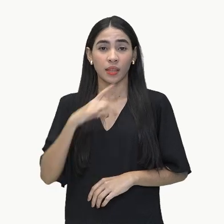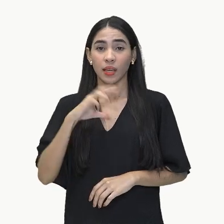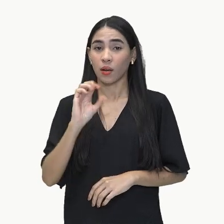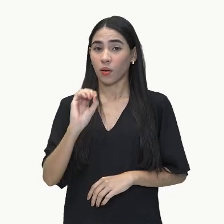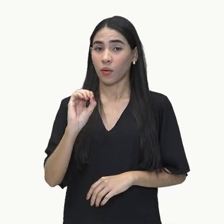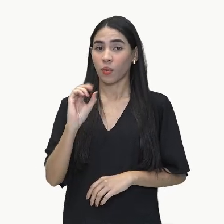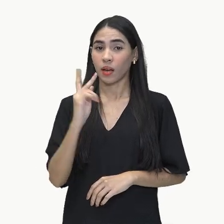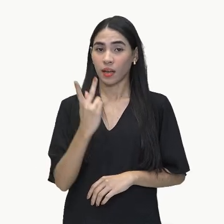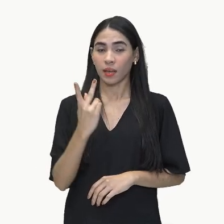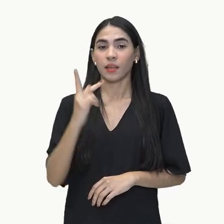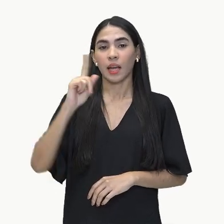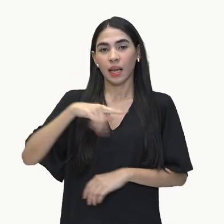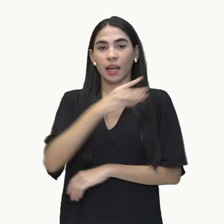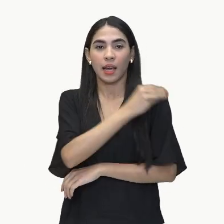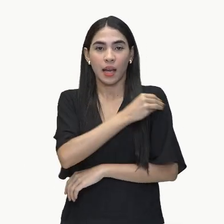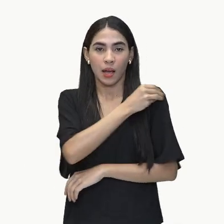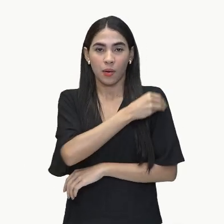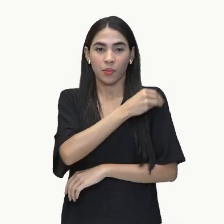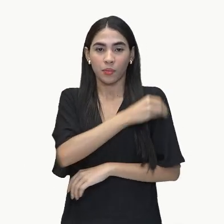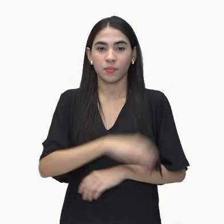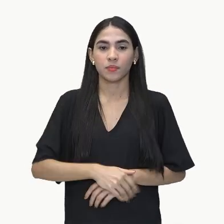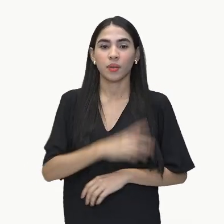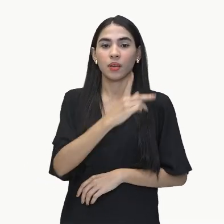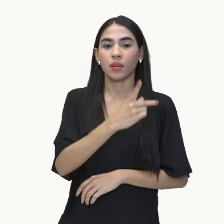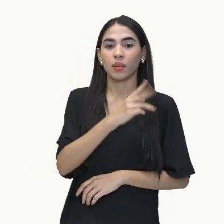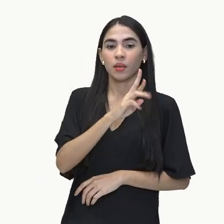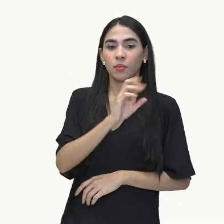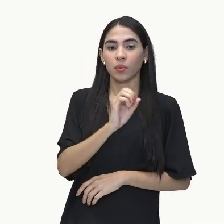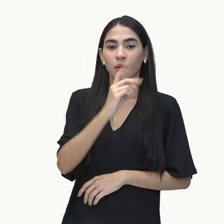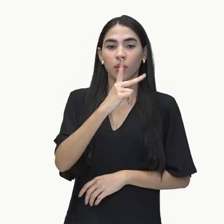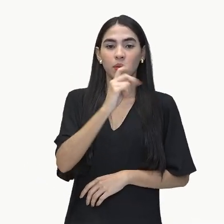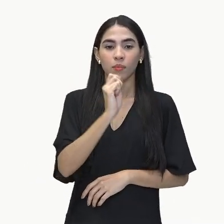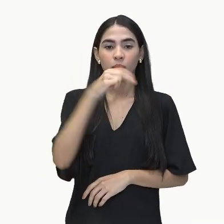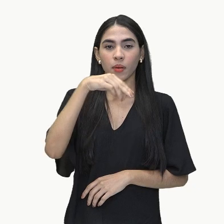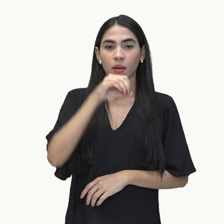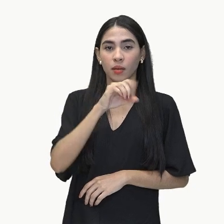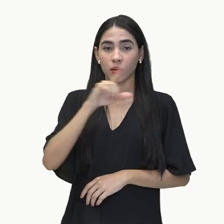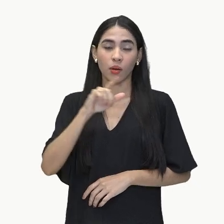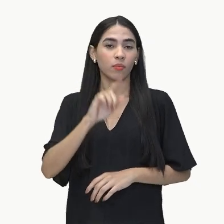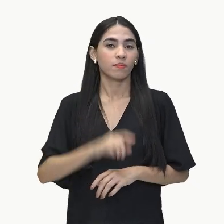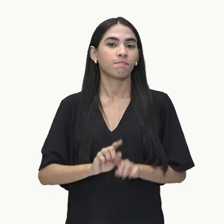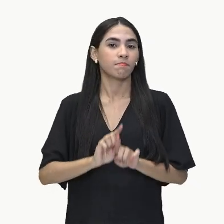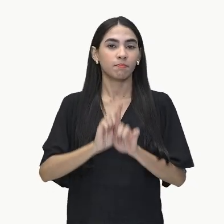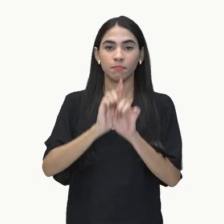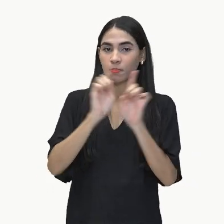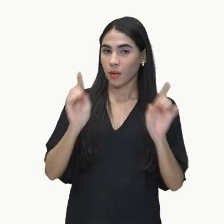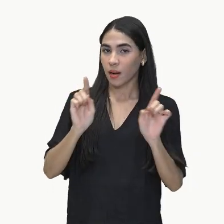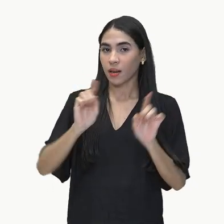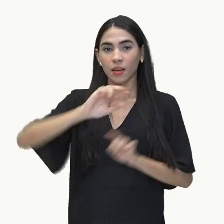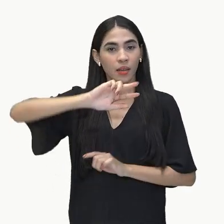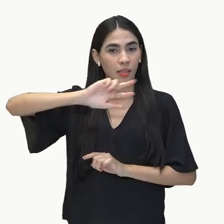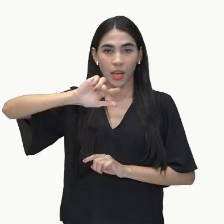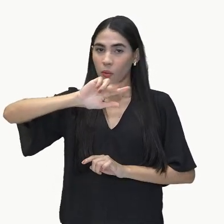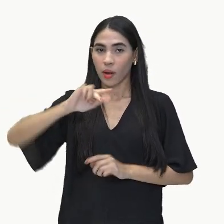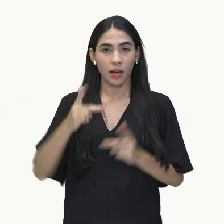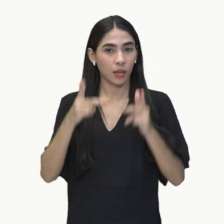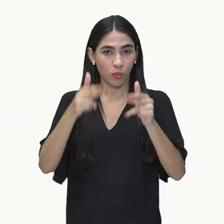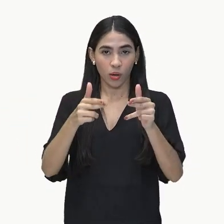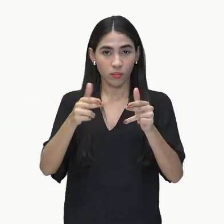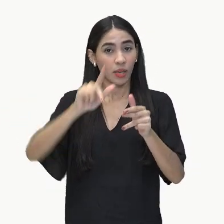hidroxila, ele é um álcool. Propanol e propanol, mas eles não são iguais. Por